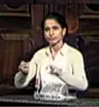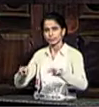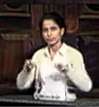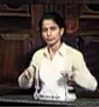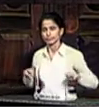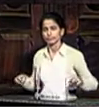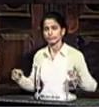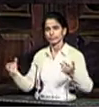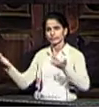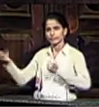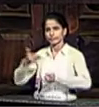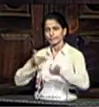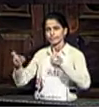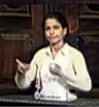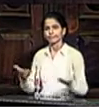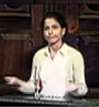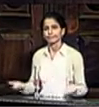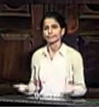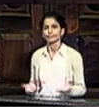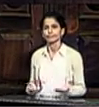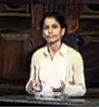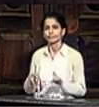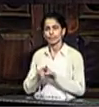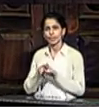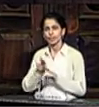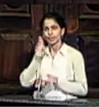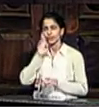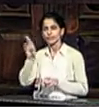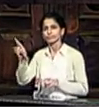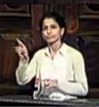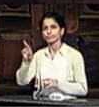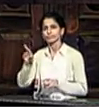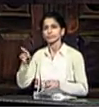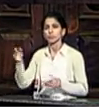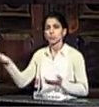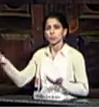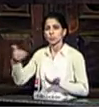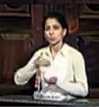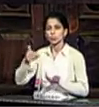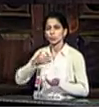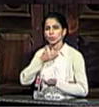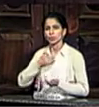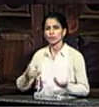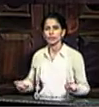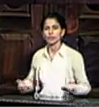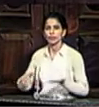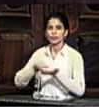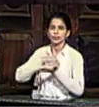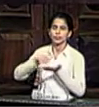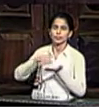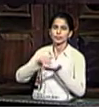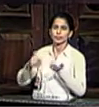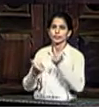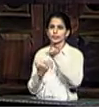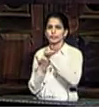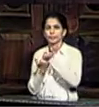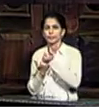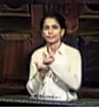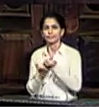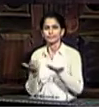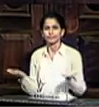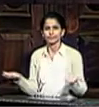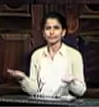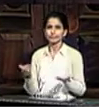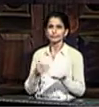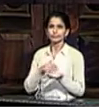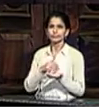feitas mostravam, dito pelos representantes do governo do Estado, como o subsecretário da Receita,